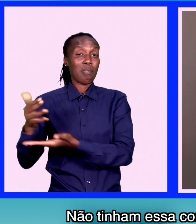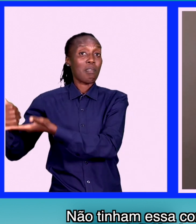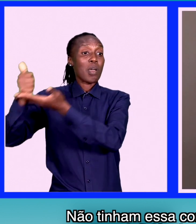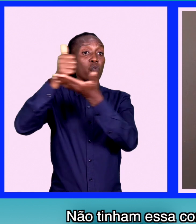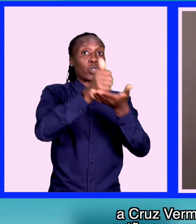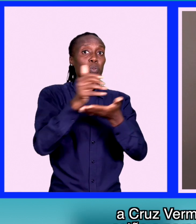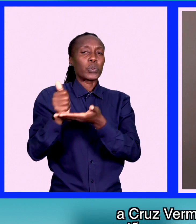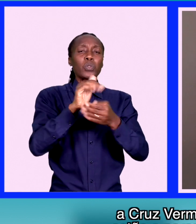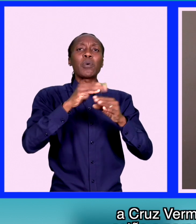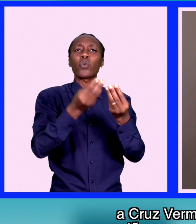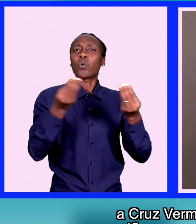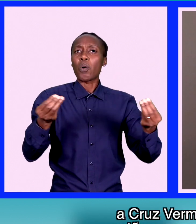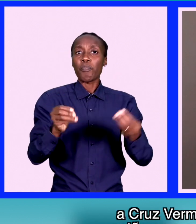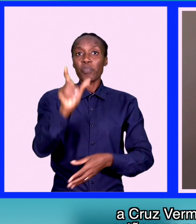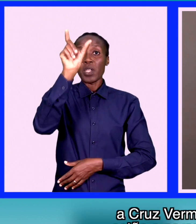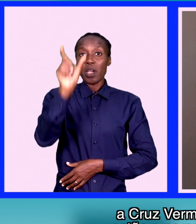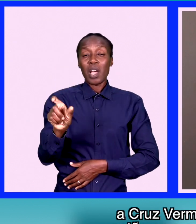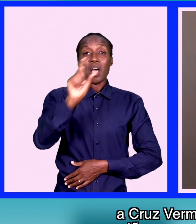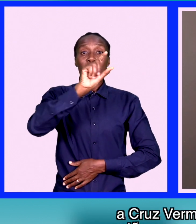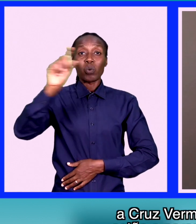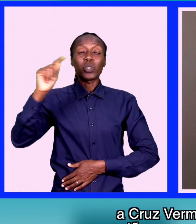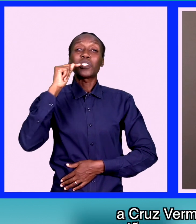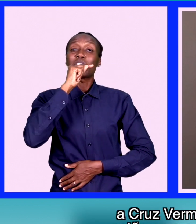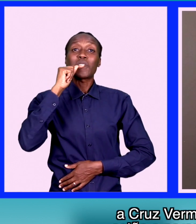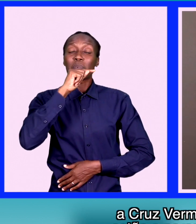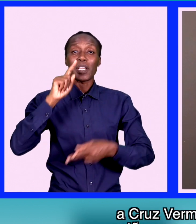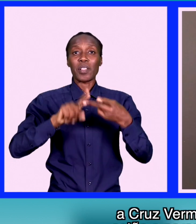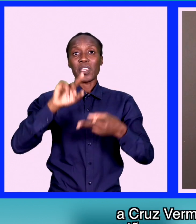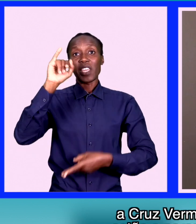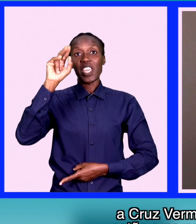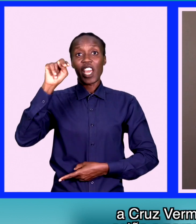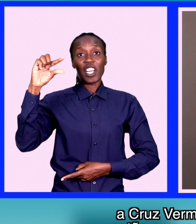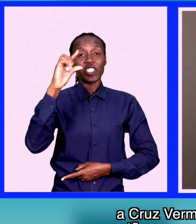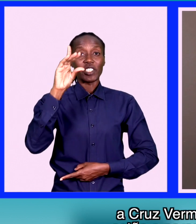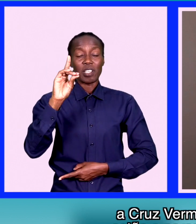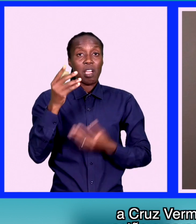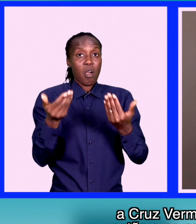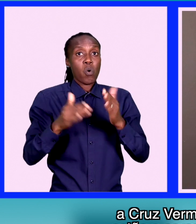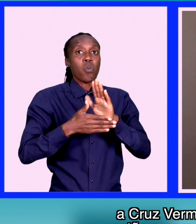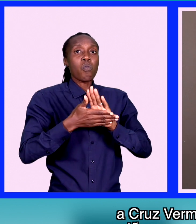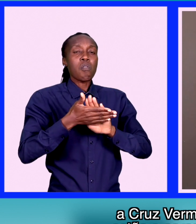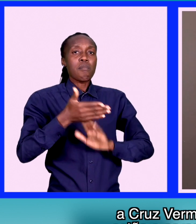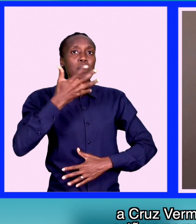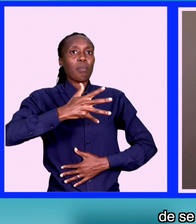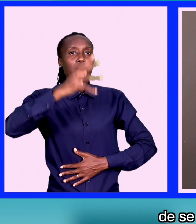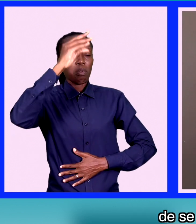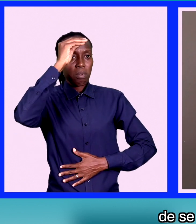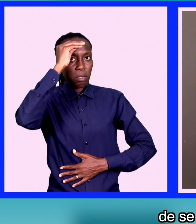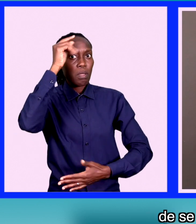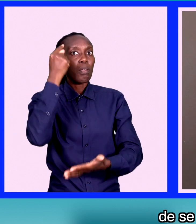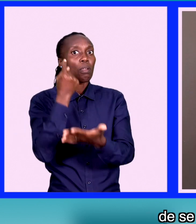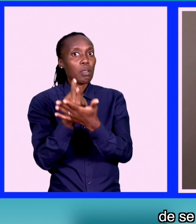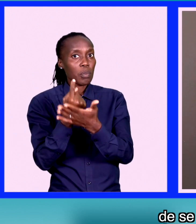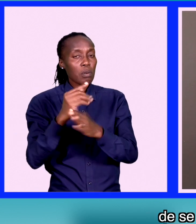do projeto, a Cruz Vermelha, assim como o NGD, já estão a perceber que há uma necessidade de